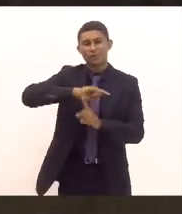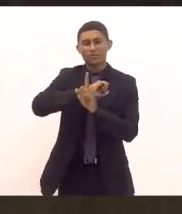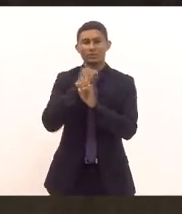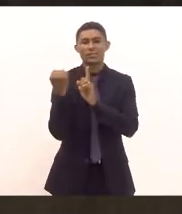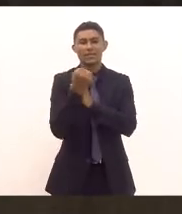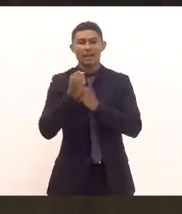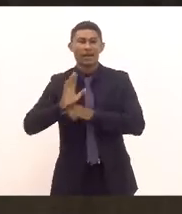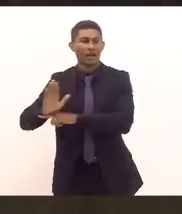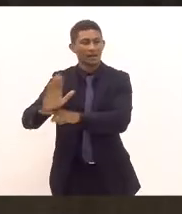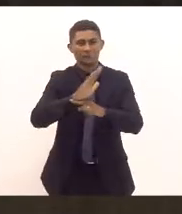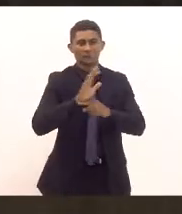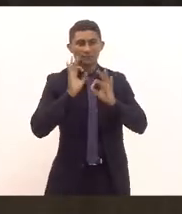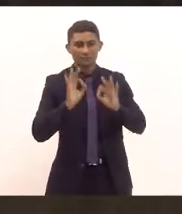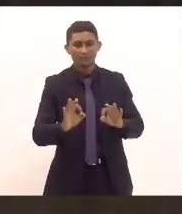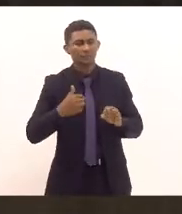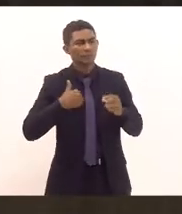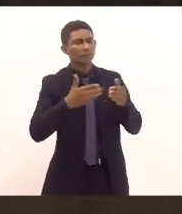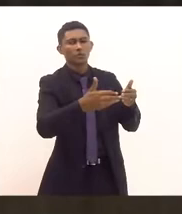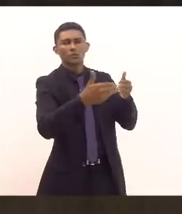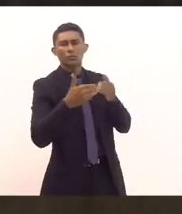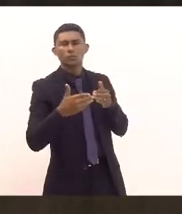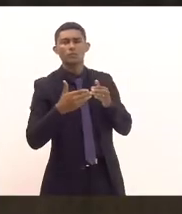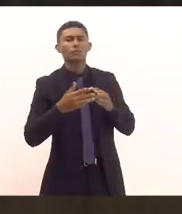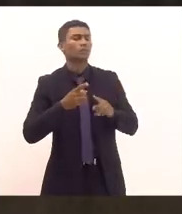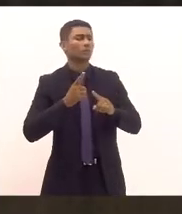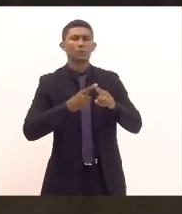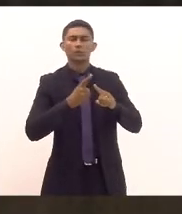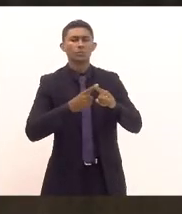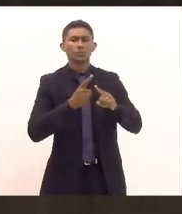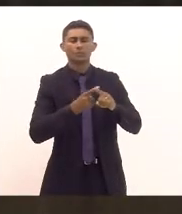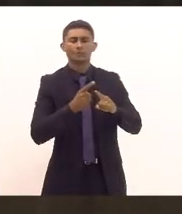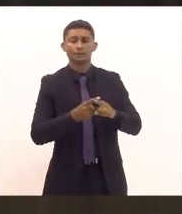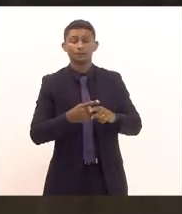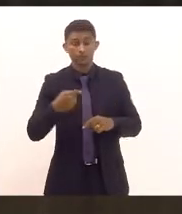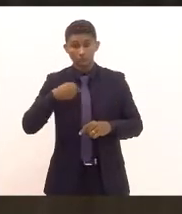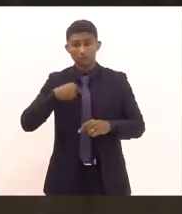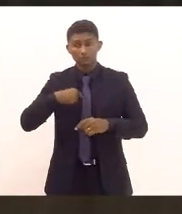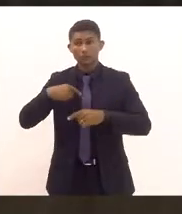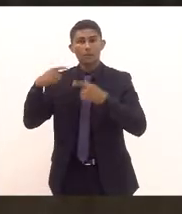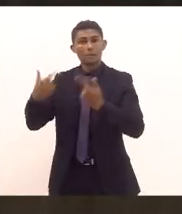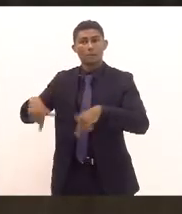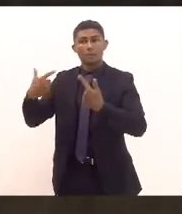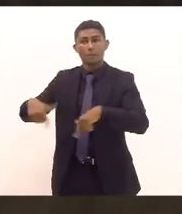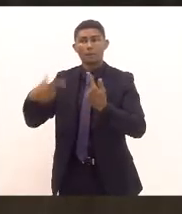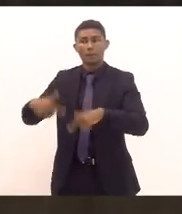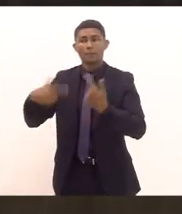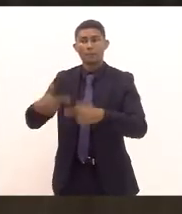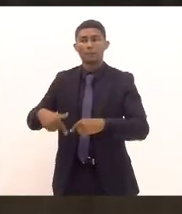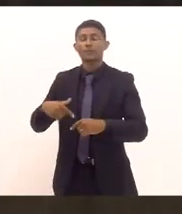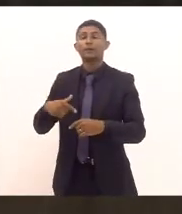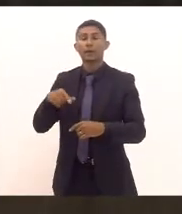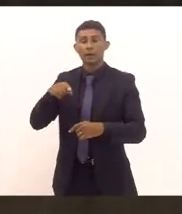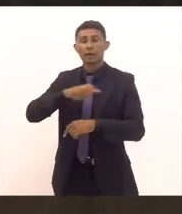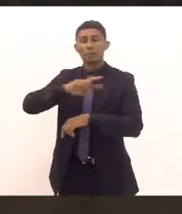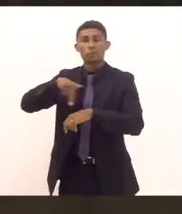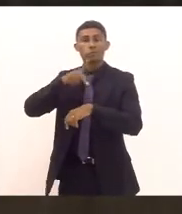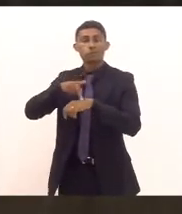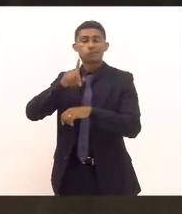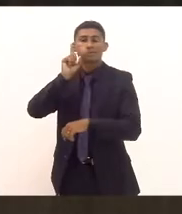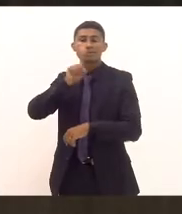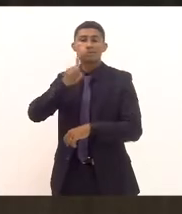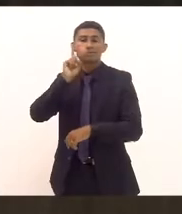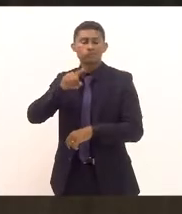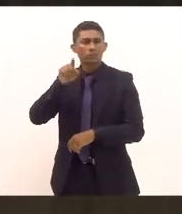e estive licenciada justamente porque estava trabalhando com departamento de estado norte-americano